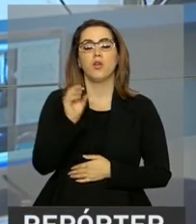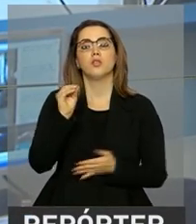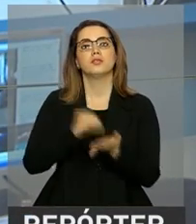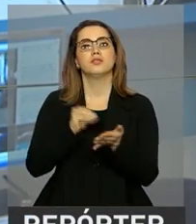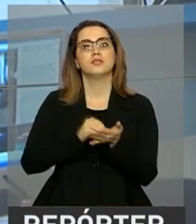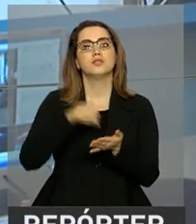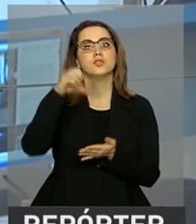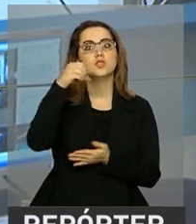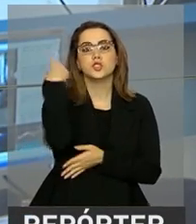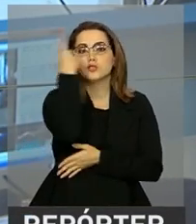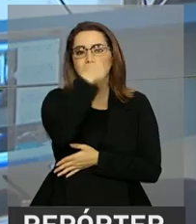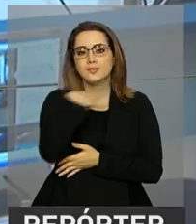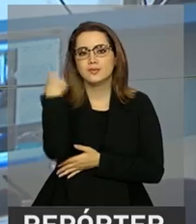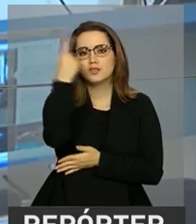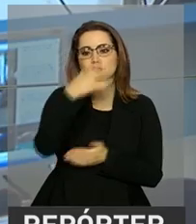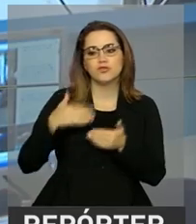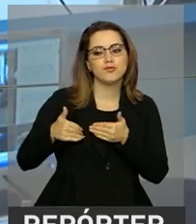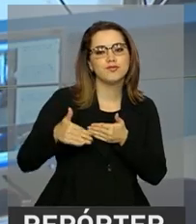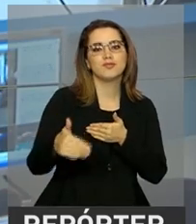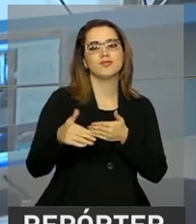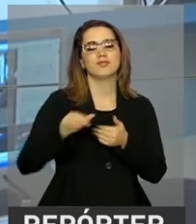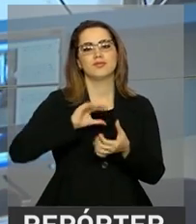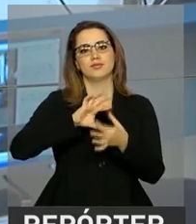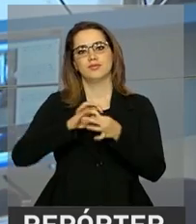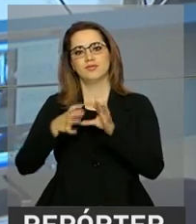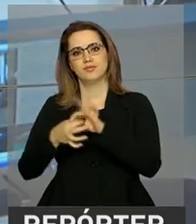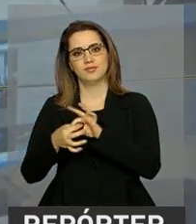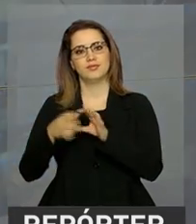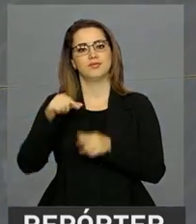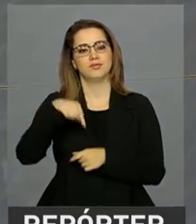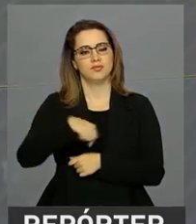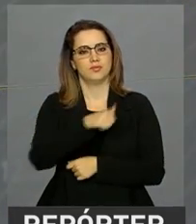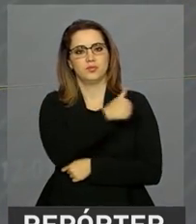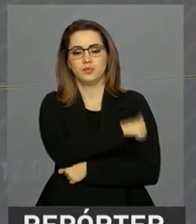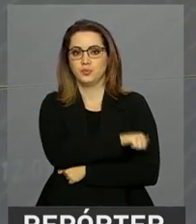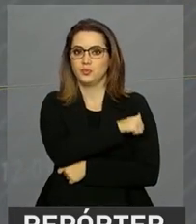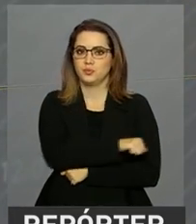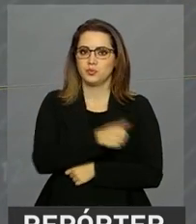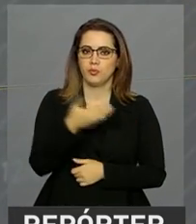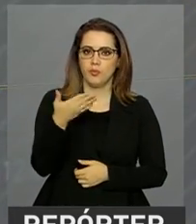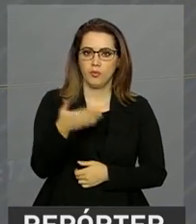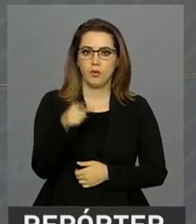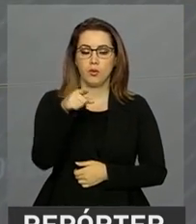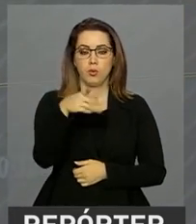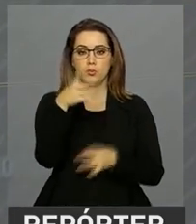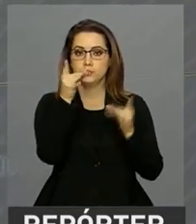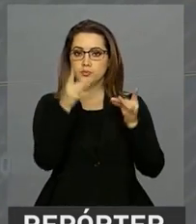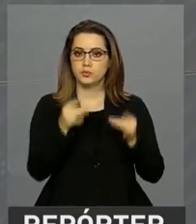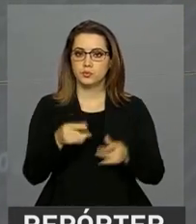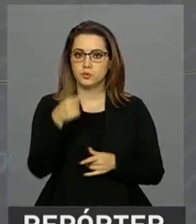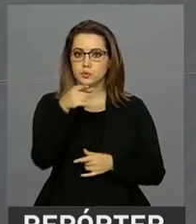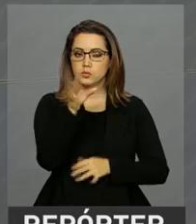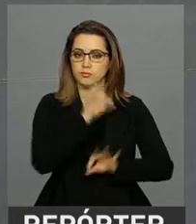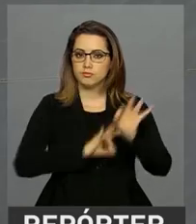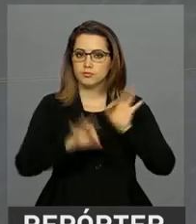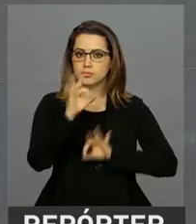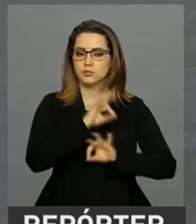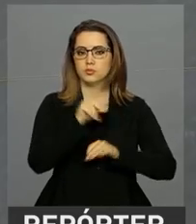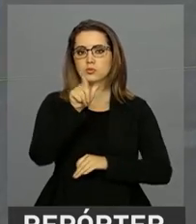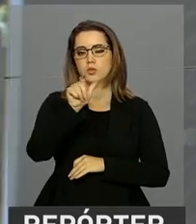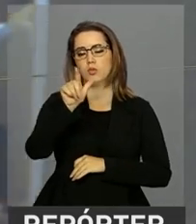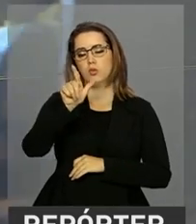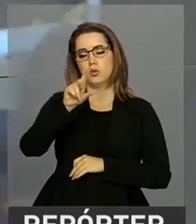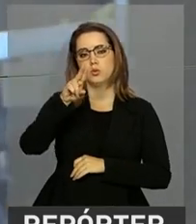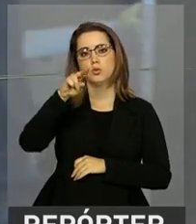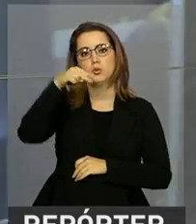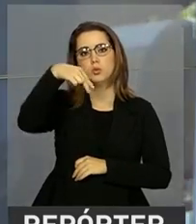de 9 horas para a abertura dos Jogos Olímpicos Rio 2016. Quem conta pra gente sobre toda essa preparação é Luana